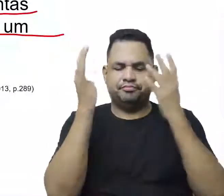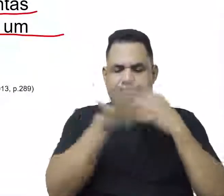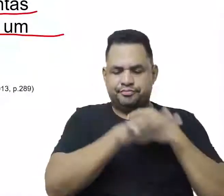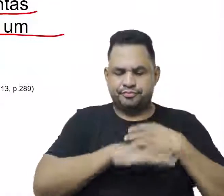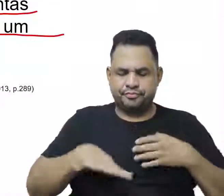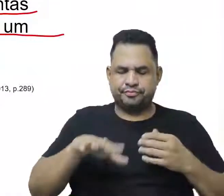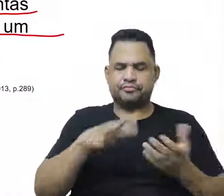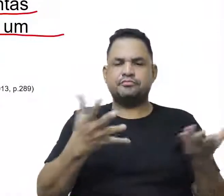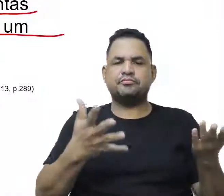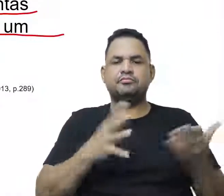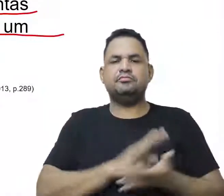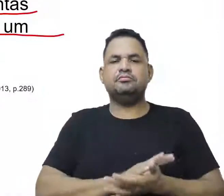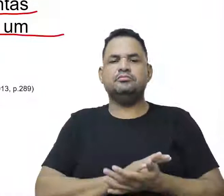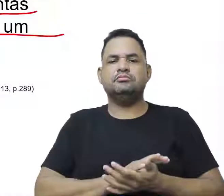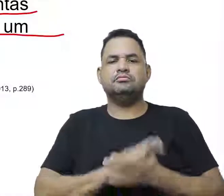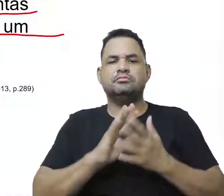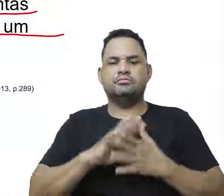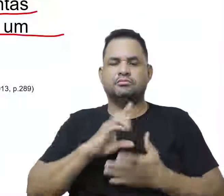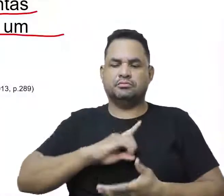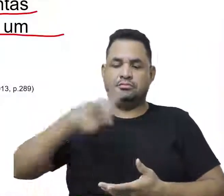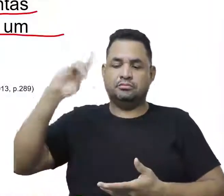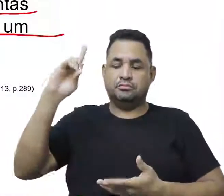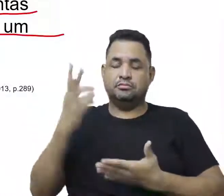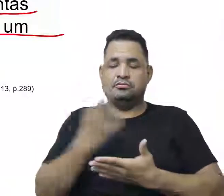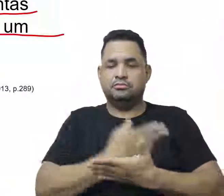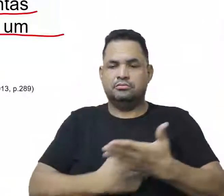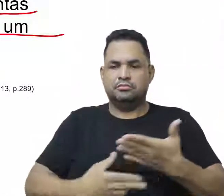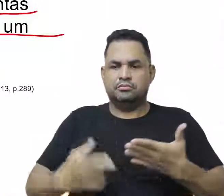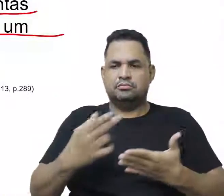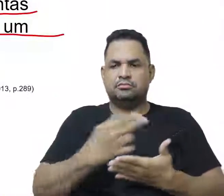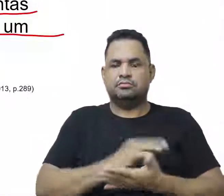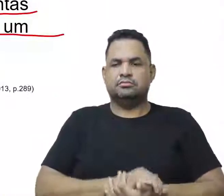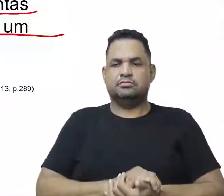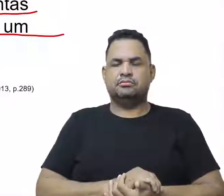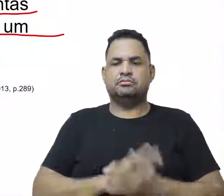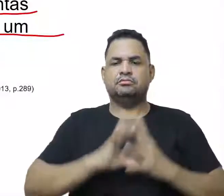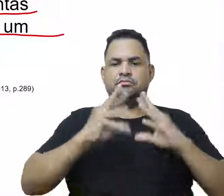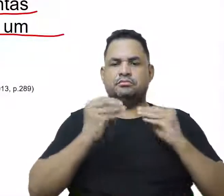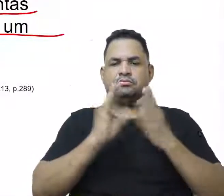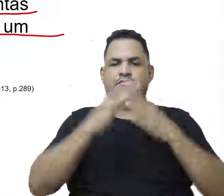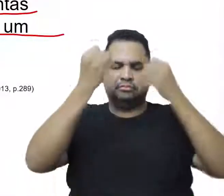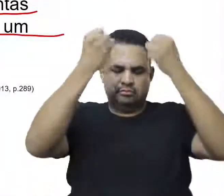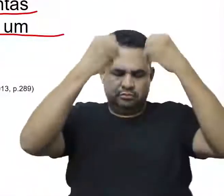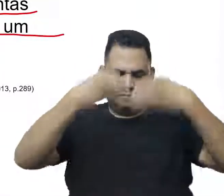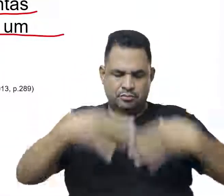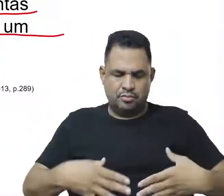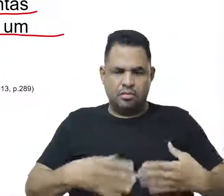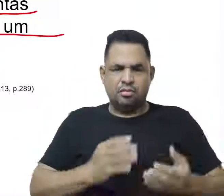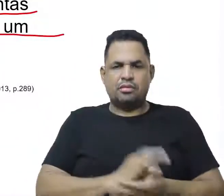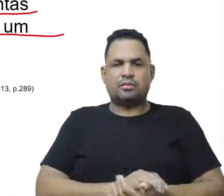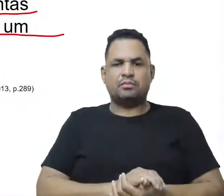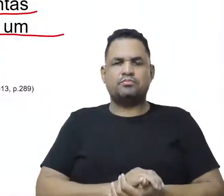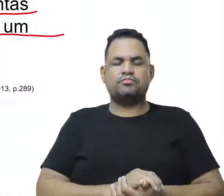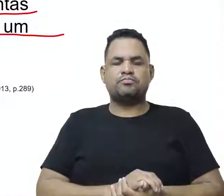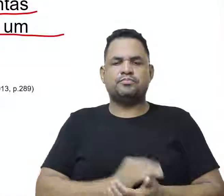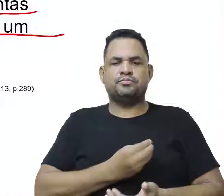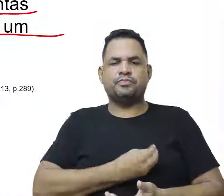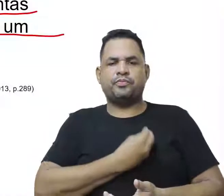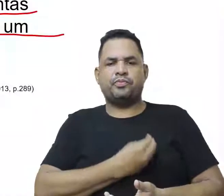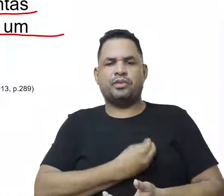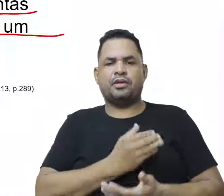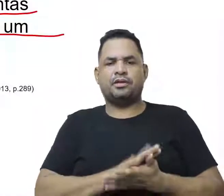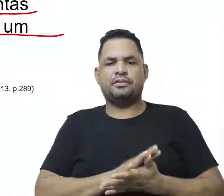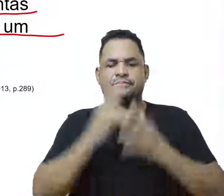as plantas aos Deuses né todas as explicações da vida